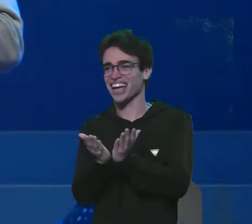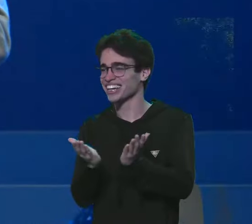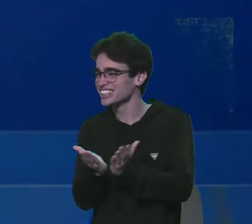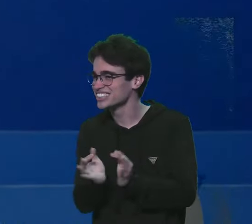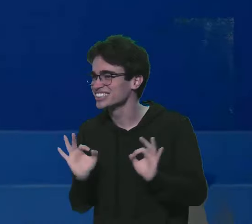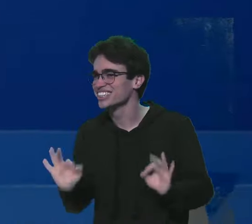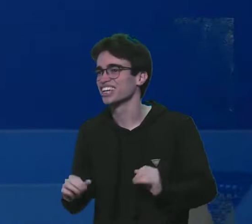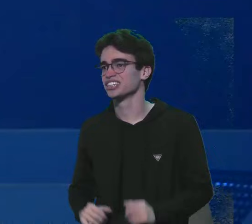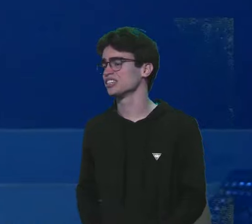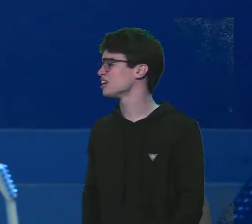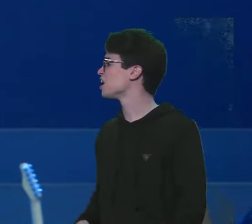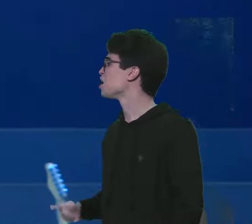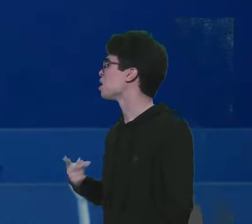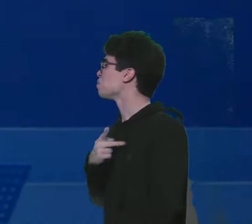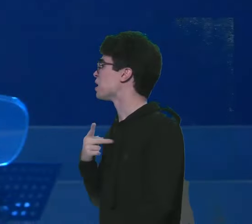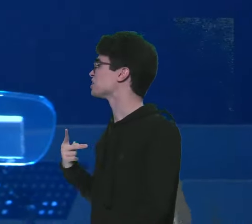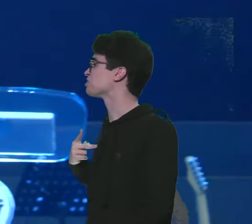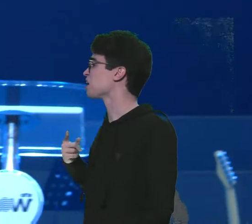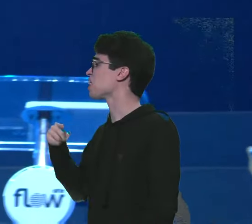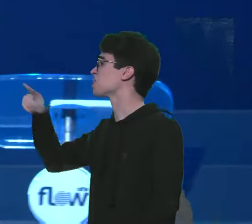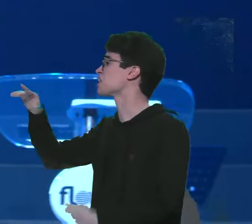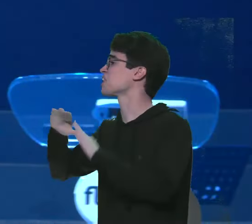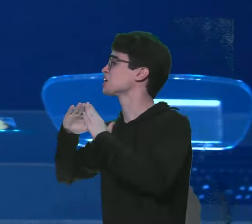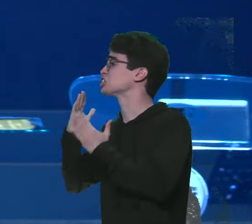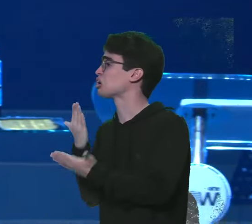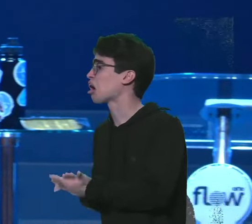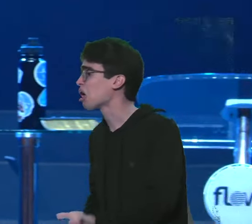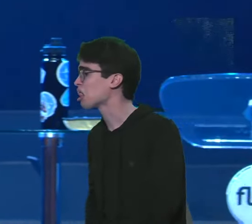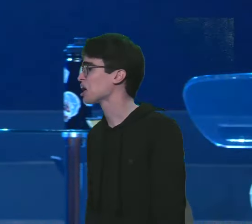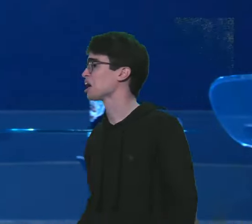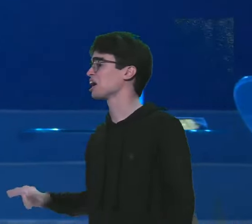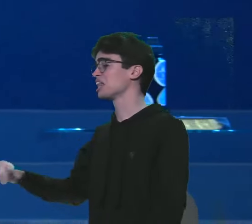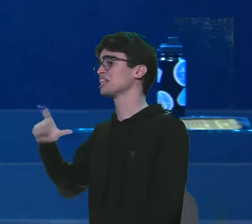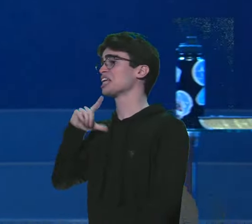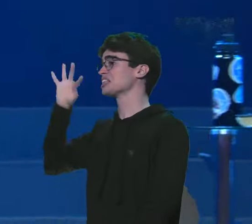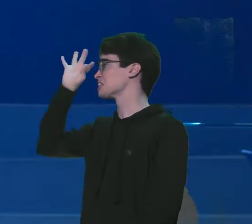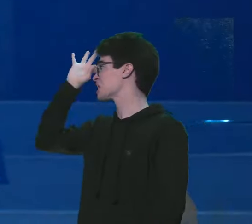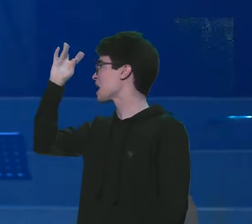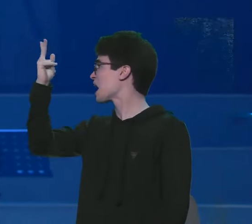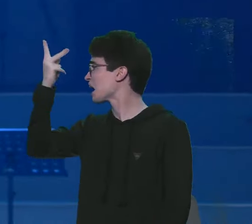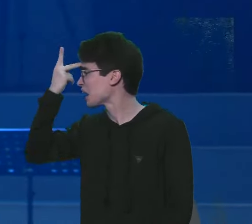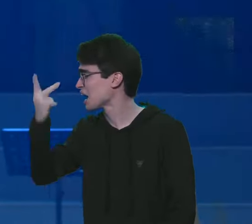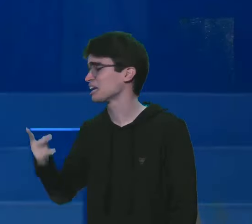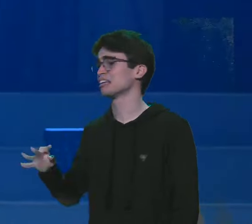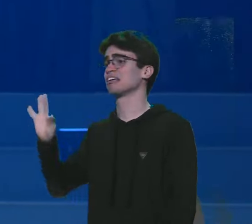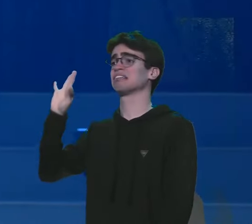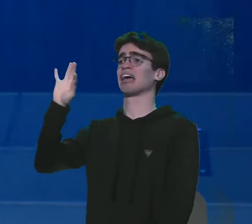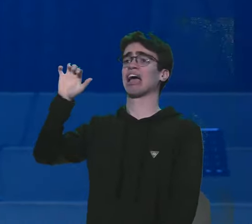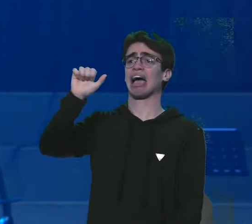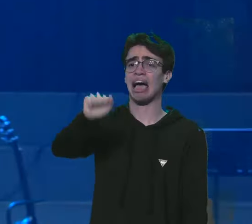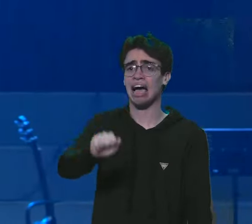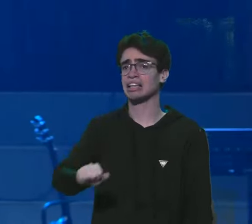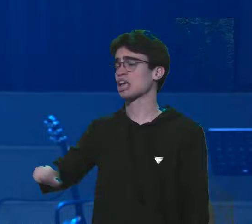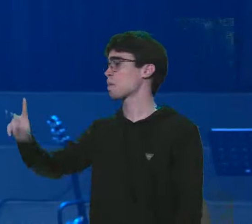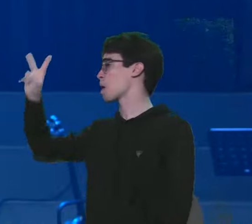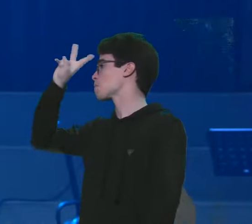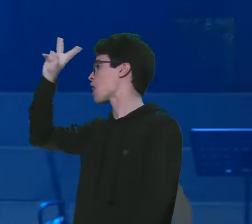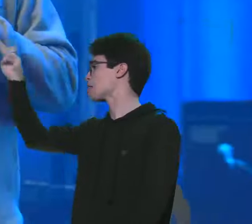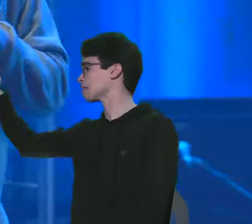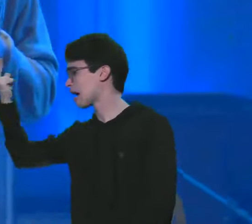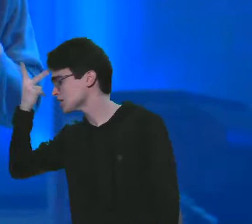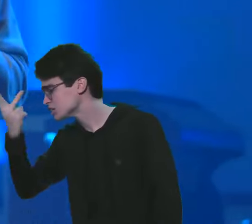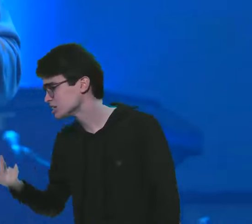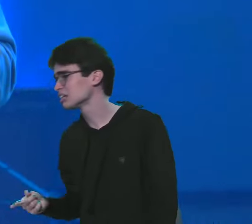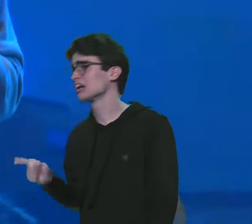Aí ele fala: pastor, ele está indo mal na escola. Ele tem TDAH, ele tem TDA, ele tem transtorno de bipolaridade. Ele